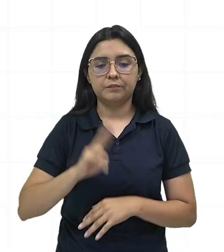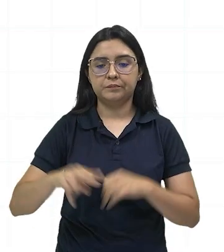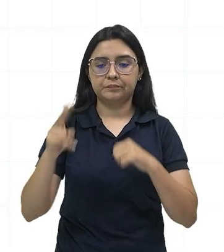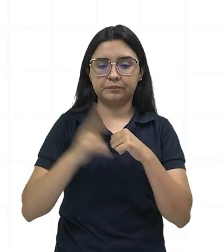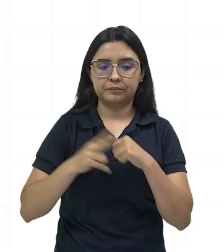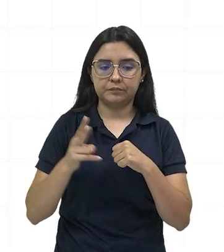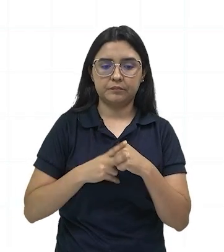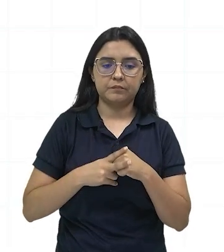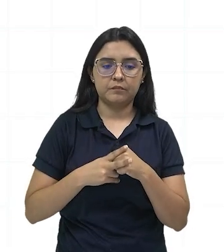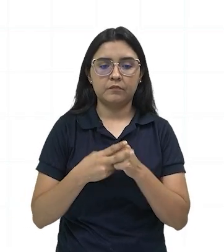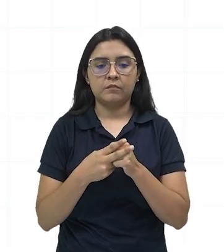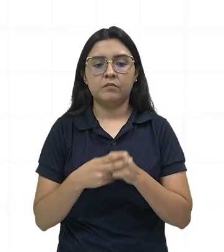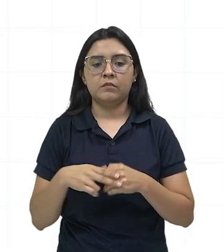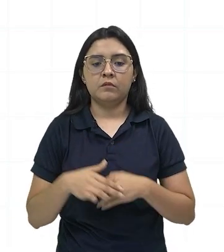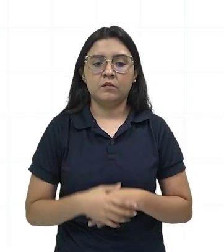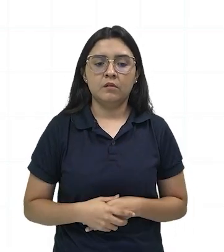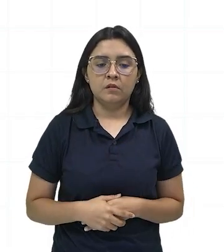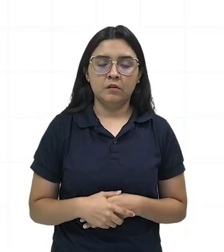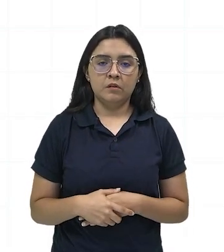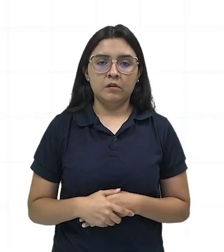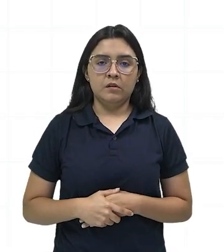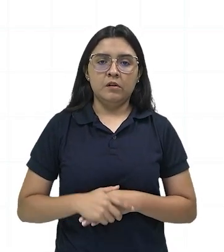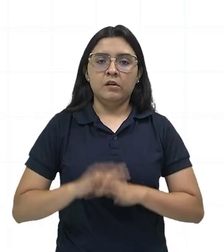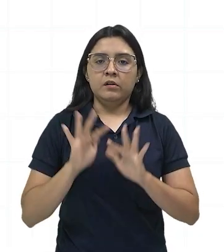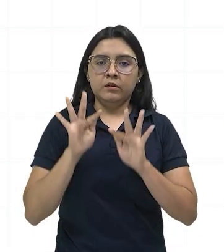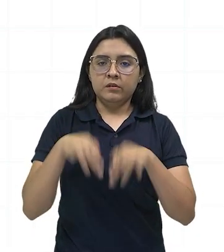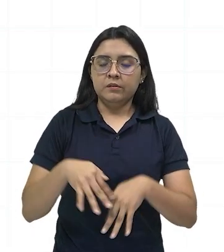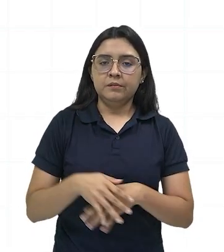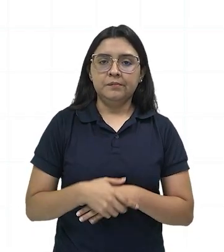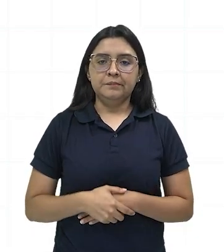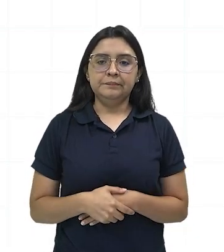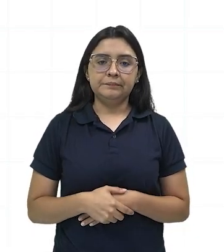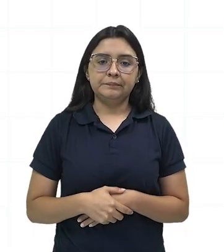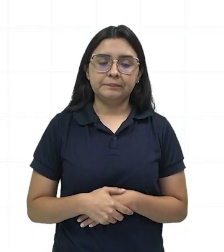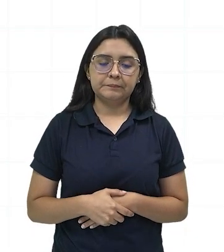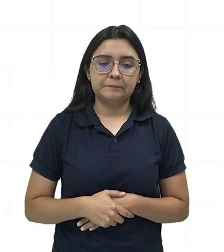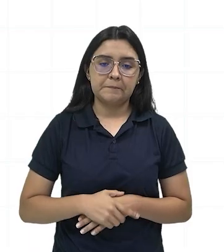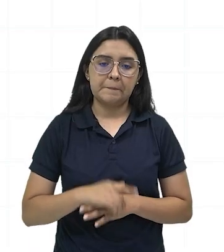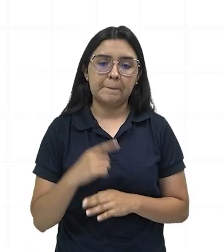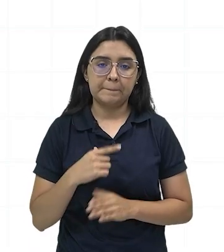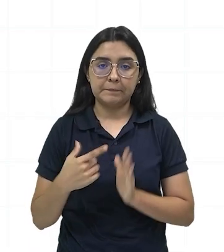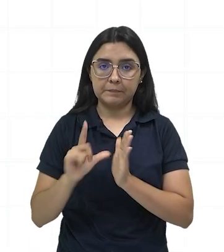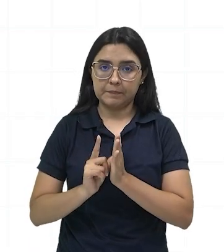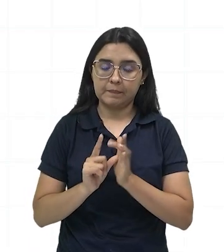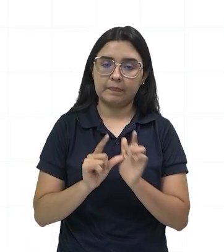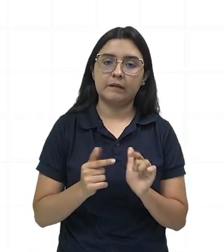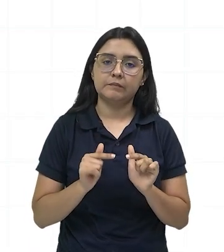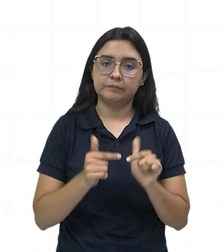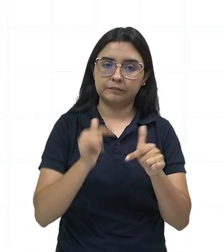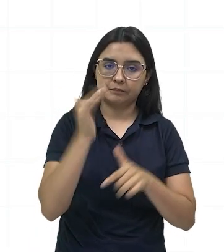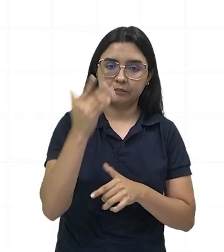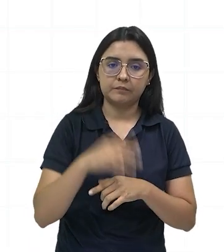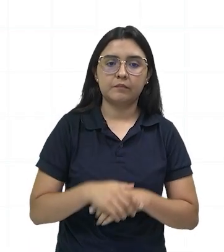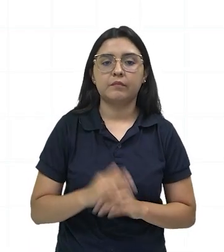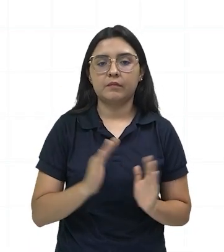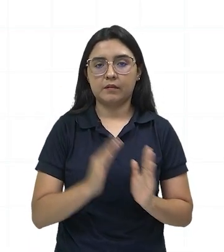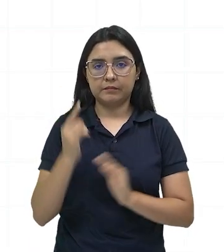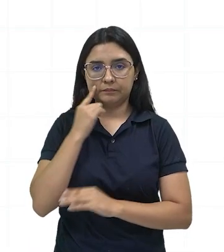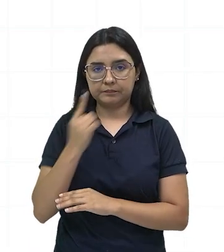verbo chegado, uma ação concluída. Se no gerúndio a ação está sendo executada, no particípio ela já foi